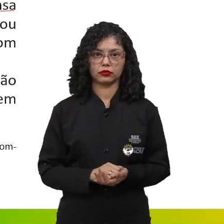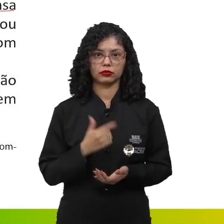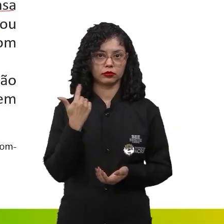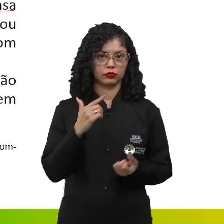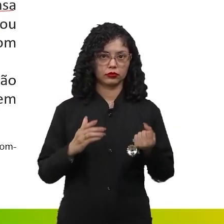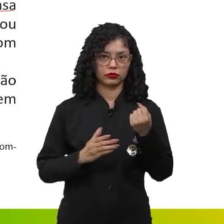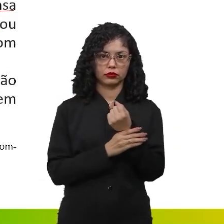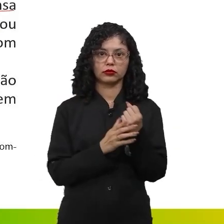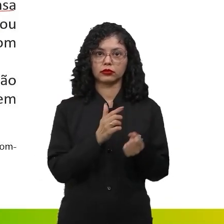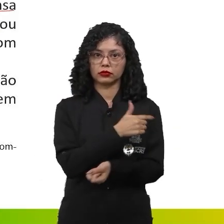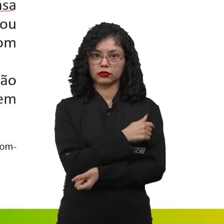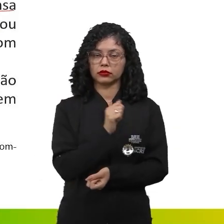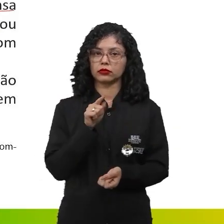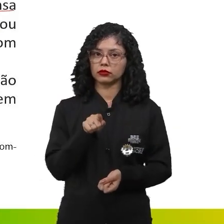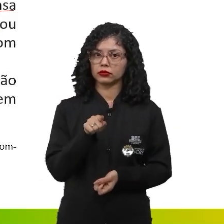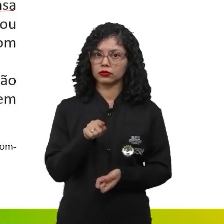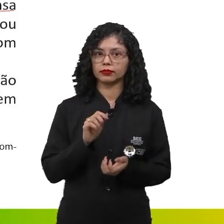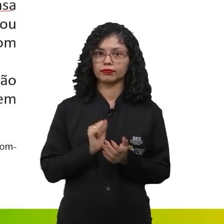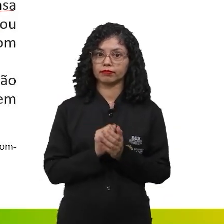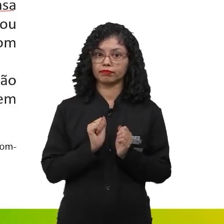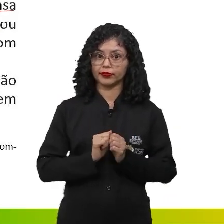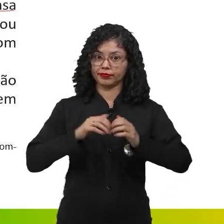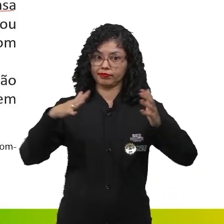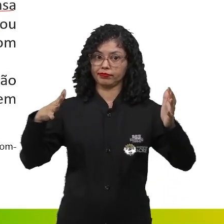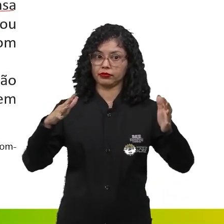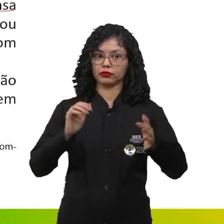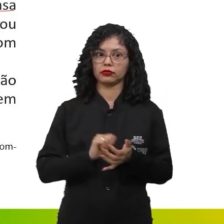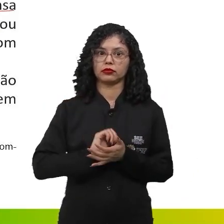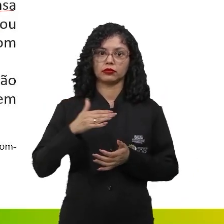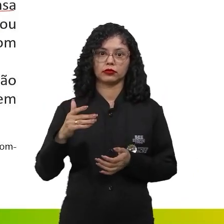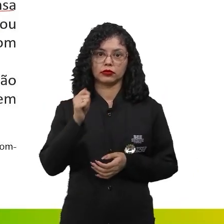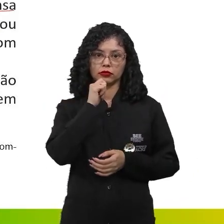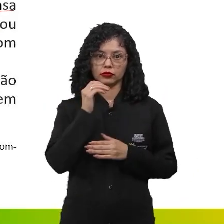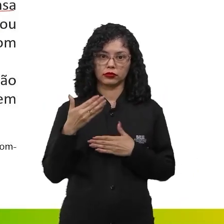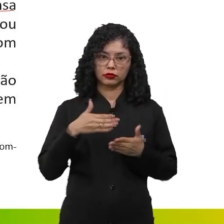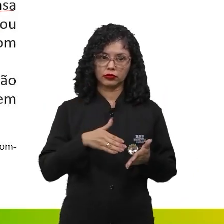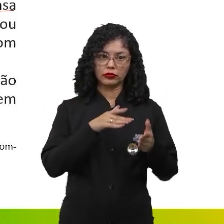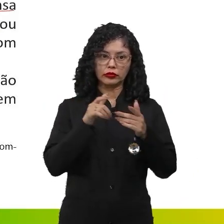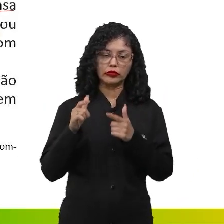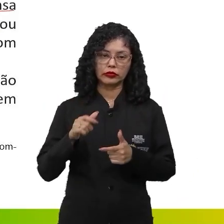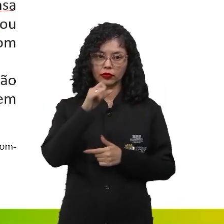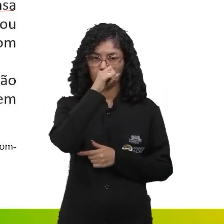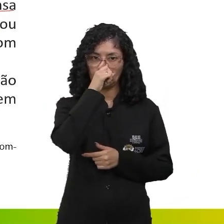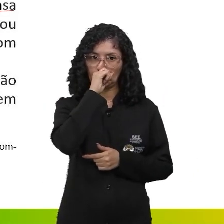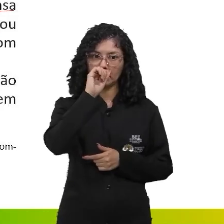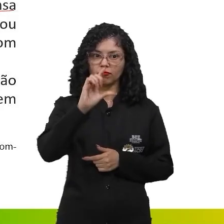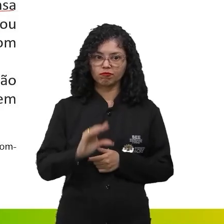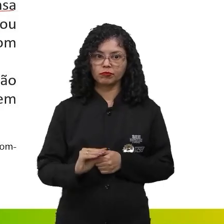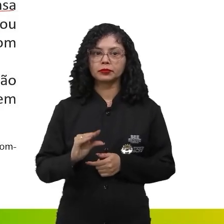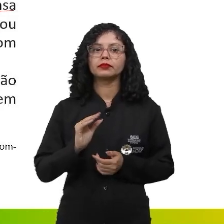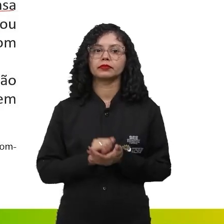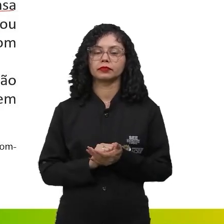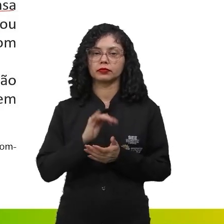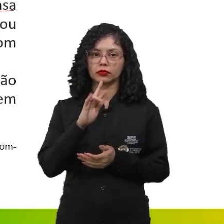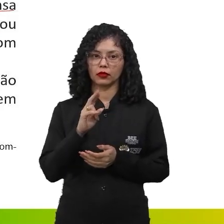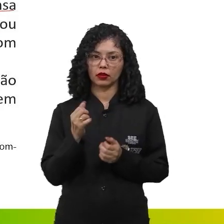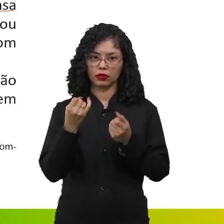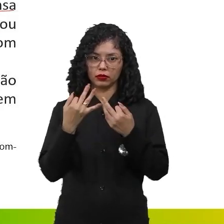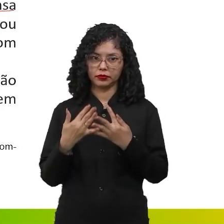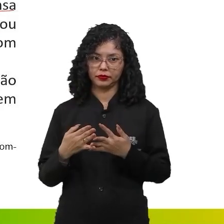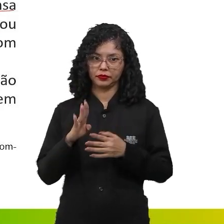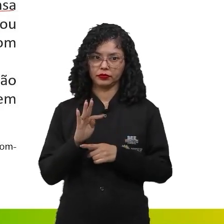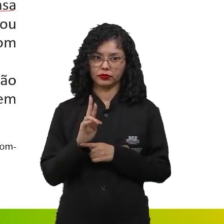proteção vacinal. Isso é explosivo. Quando elas chegam a localidades com baixo nível de